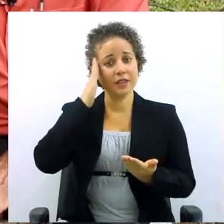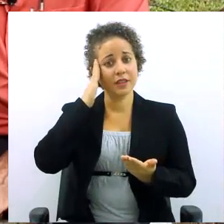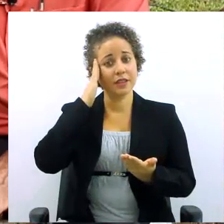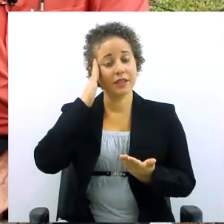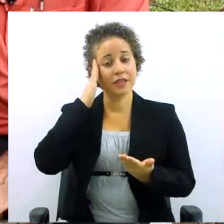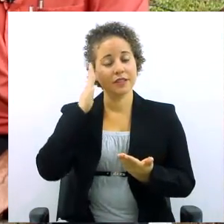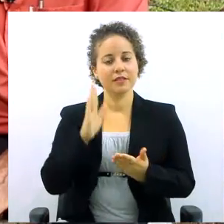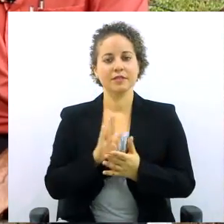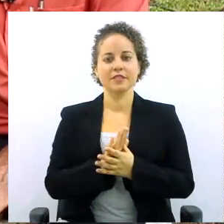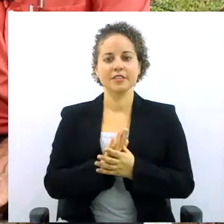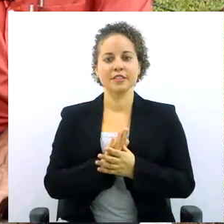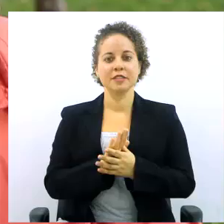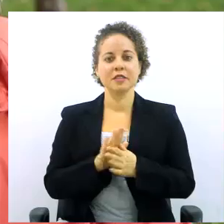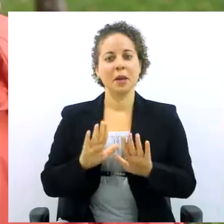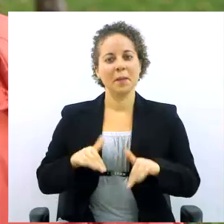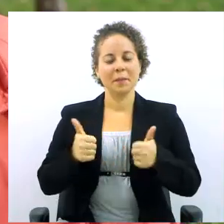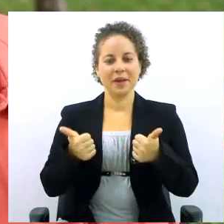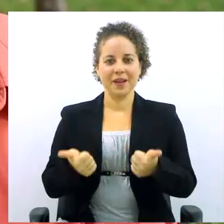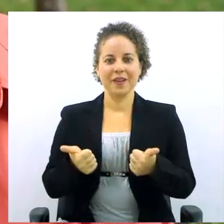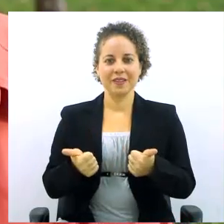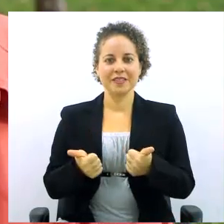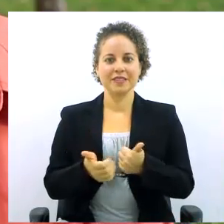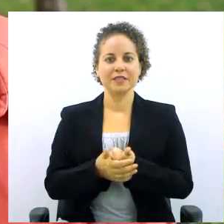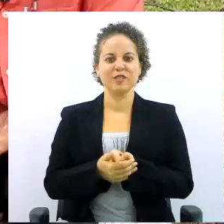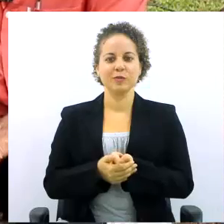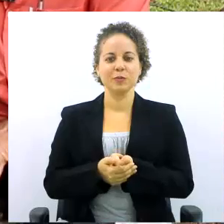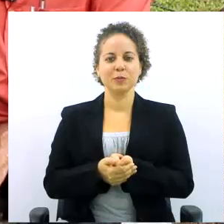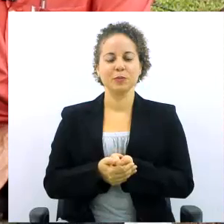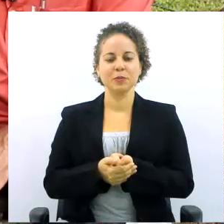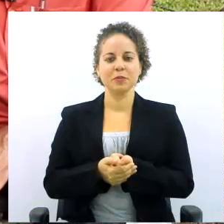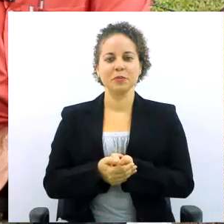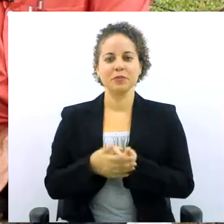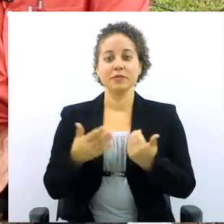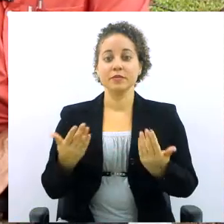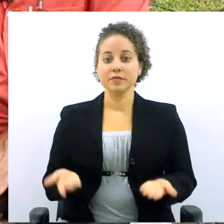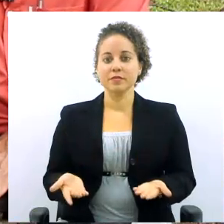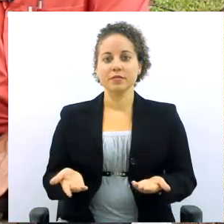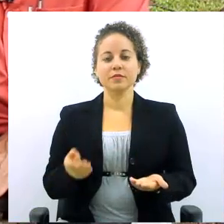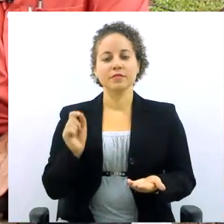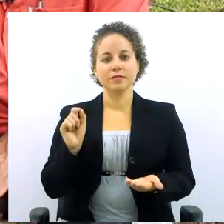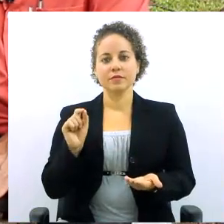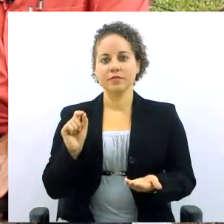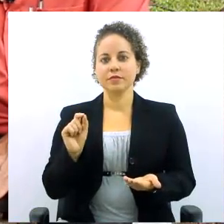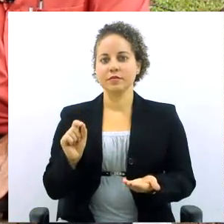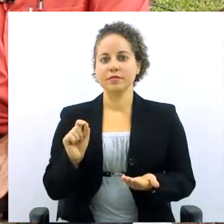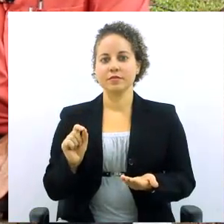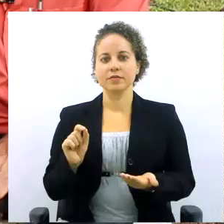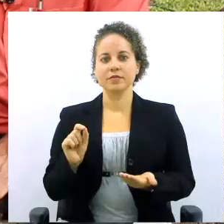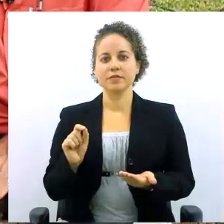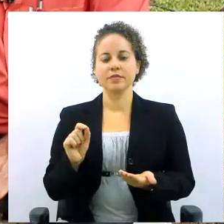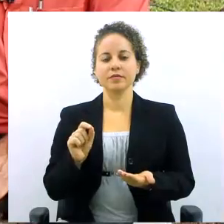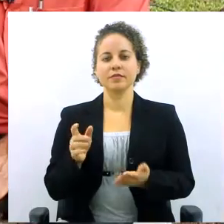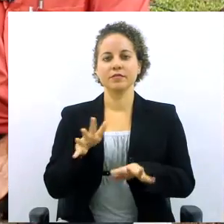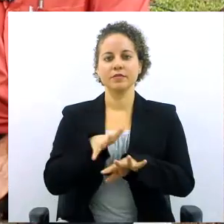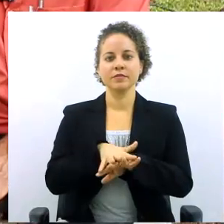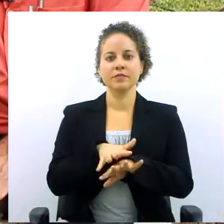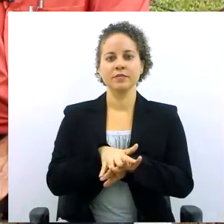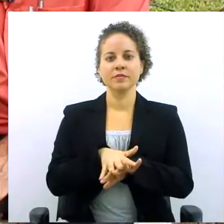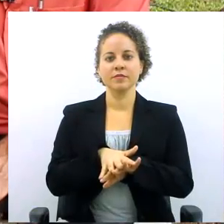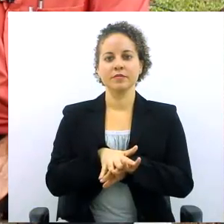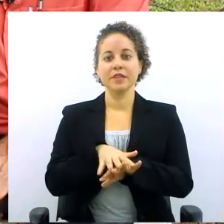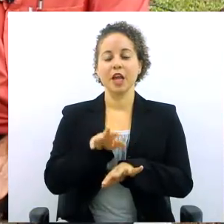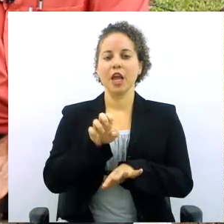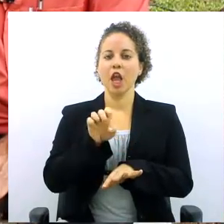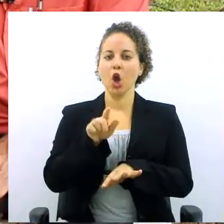conceitos. Boa tarde, professor. Boa tarde. Então, professor, o que seria exatamente economia inclusiva e economia verde dentro